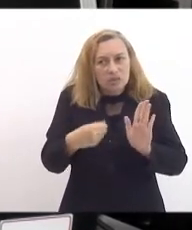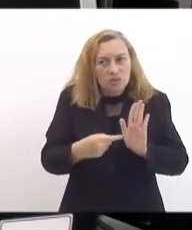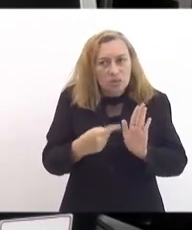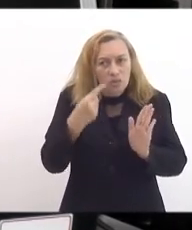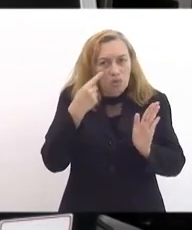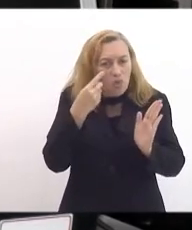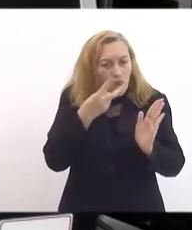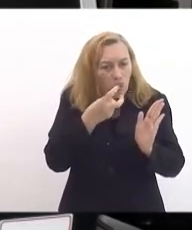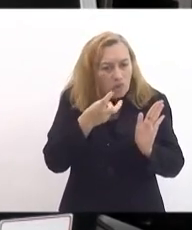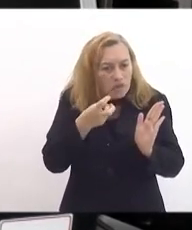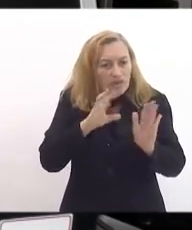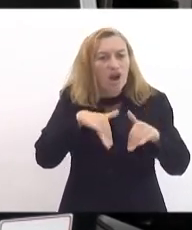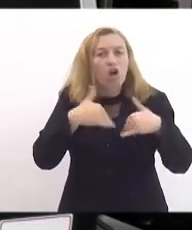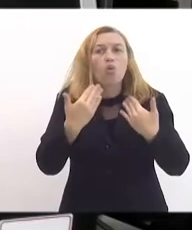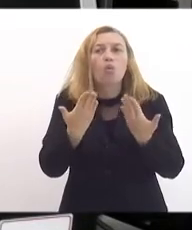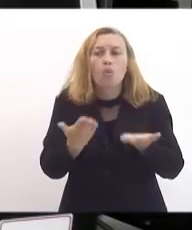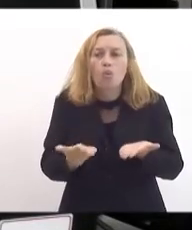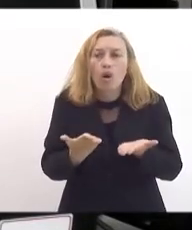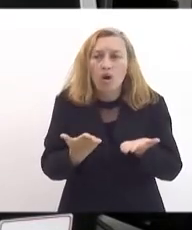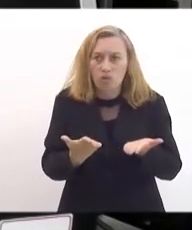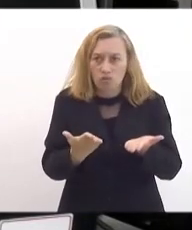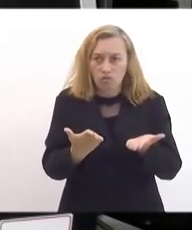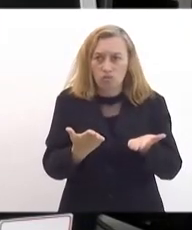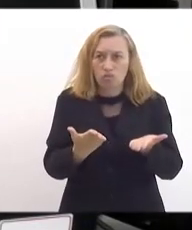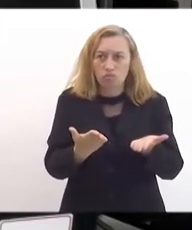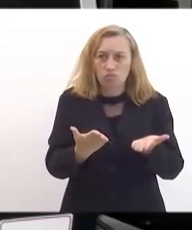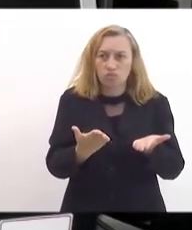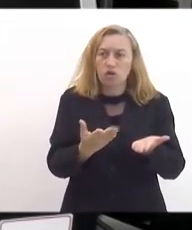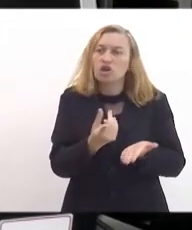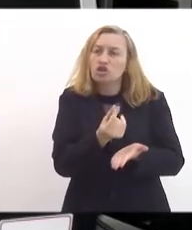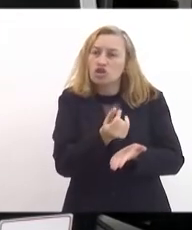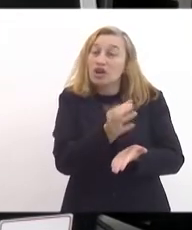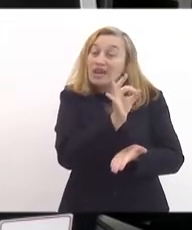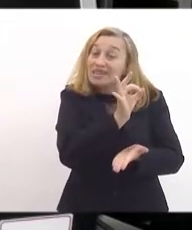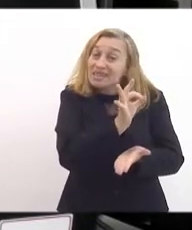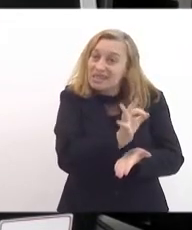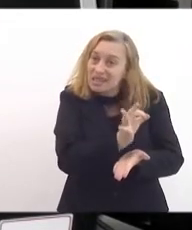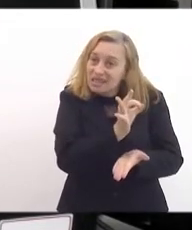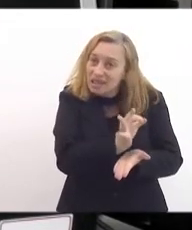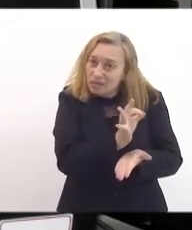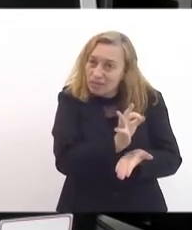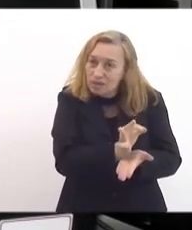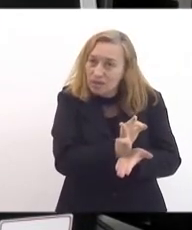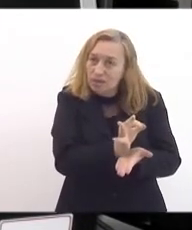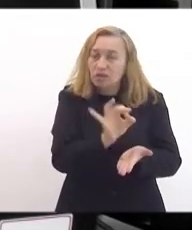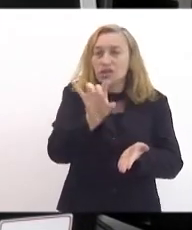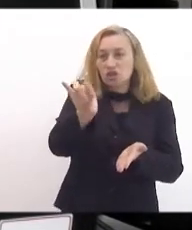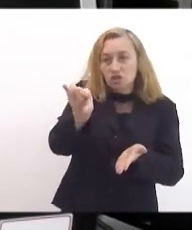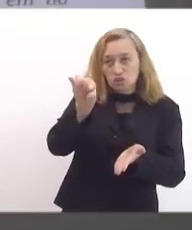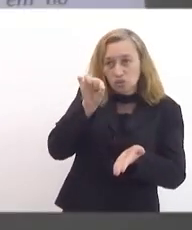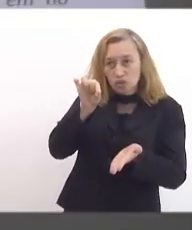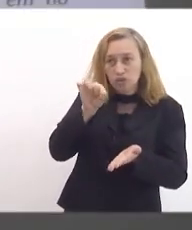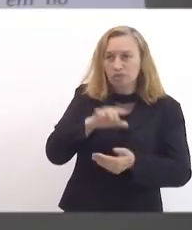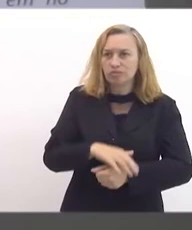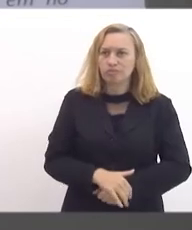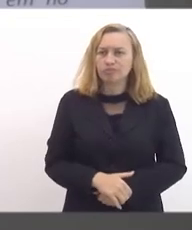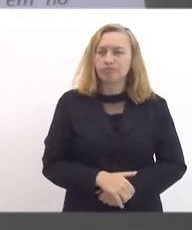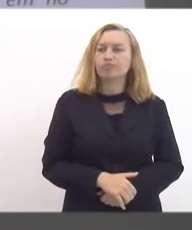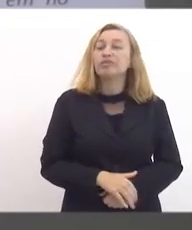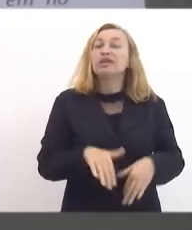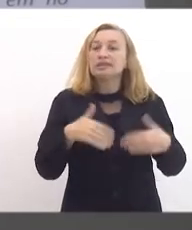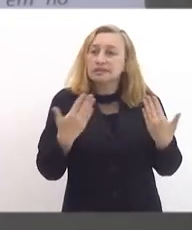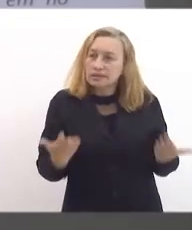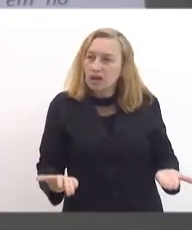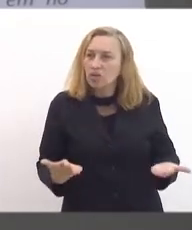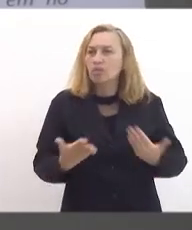identificar Qual o benefício que efetivamente está sendo escolhido Ah tá